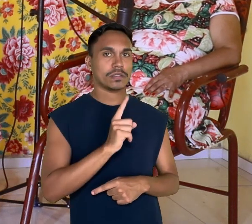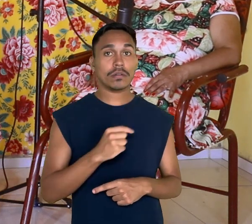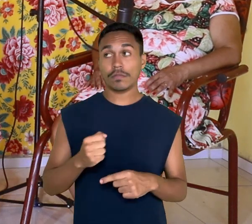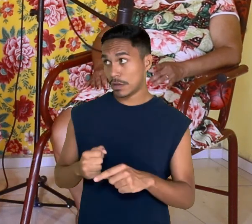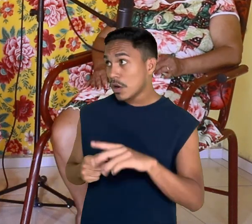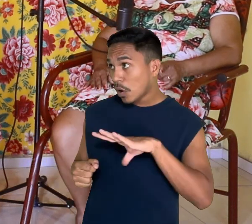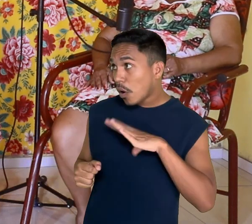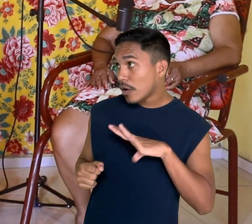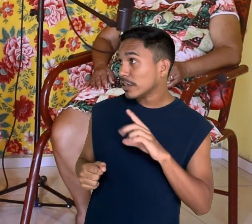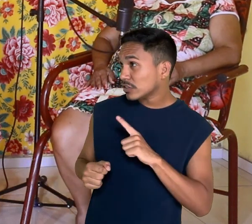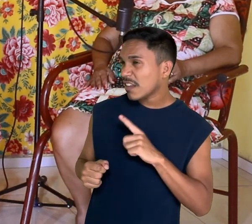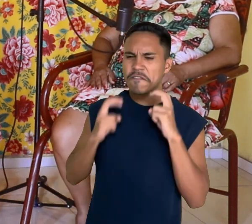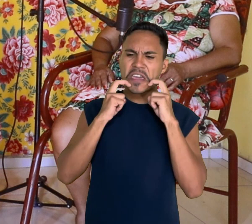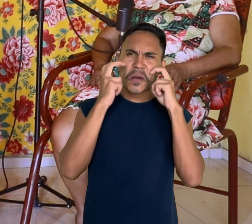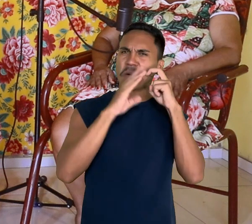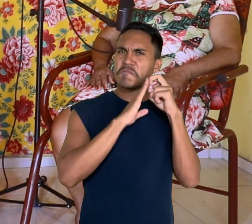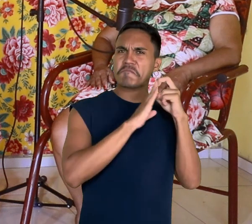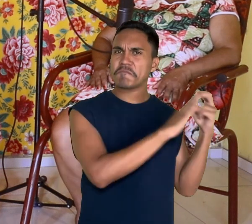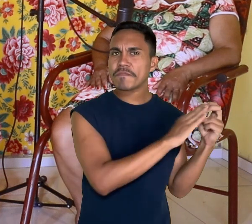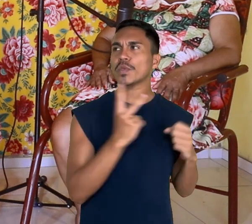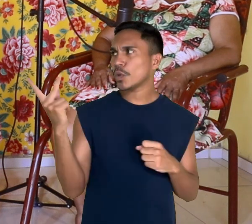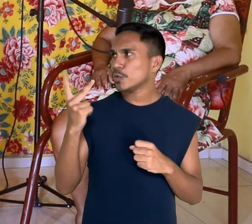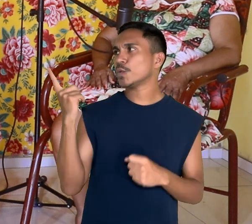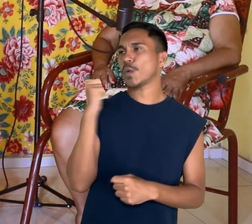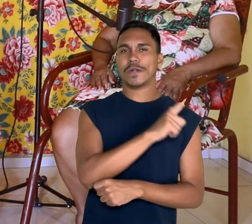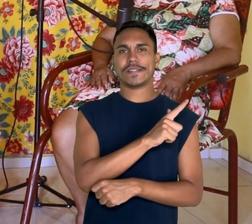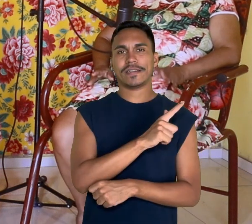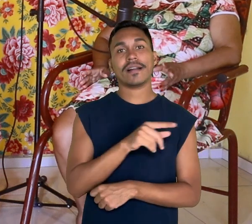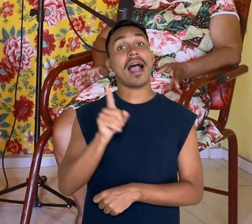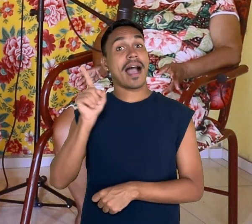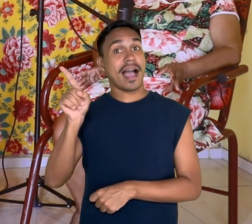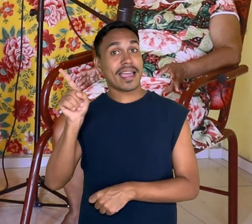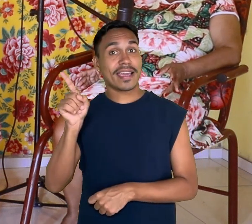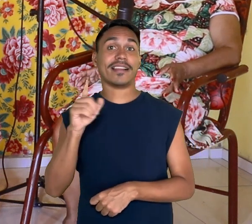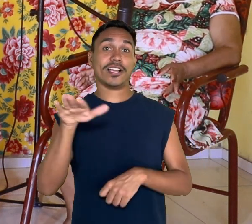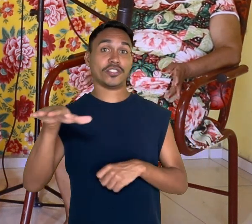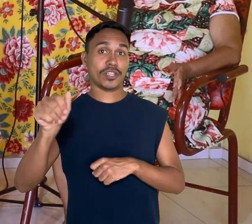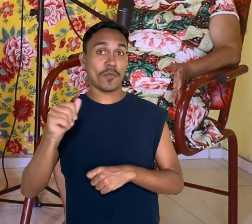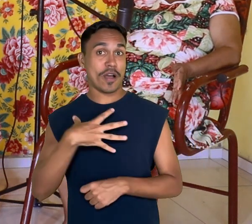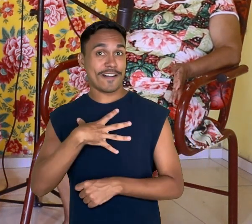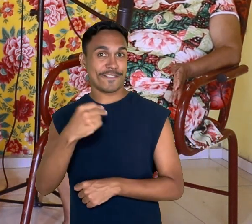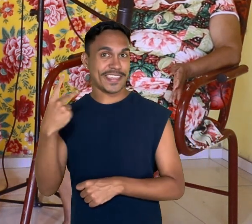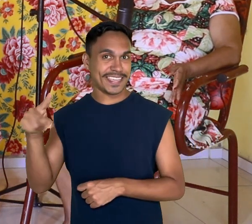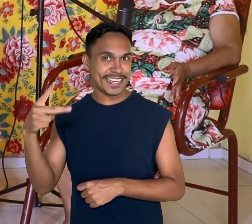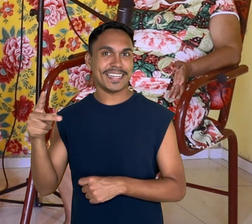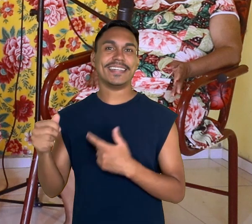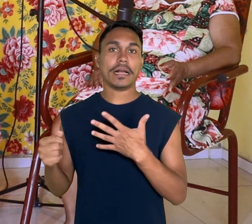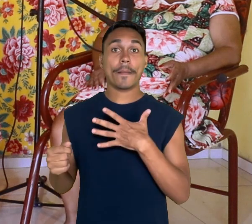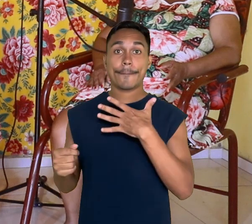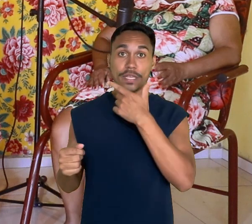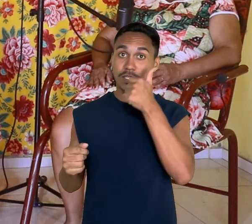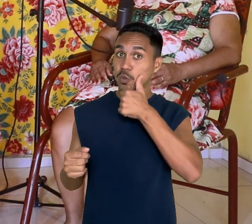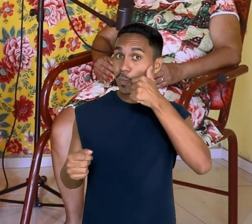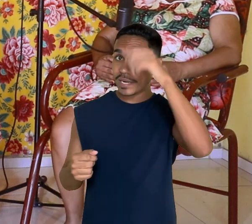digo, pois se você tem coragem, vamos deixar a vergonha de lado e vamos junto, que a gente consegue. E aí ela já chamou a filha dela, que é a minha prima, né, sobrinha da